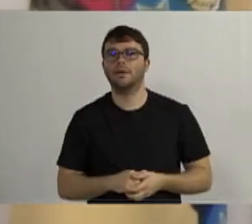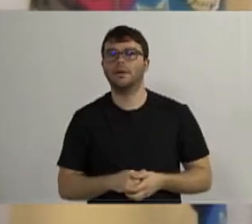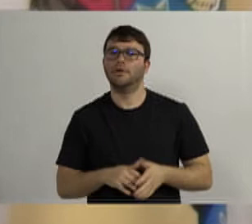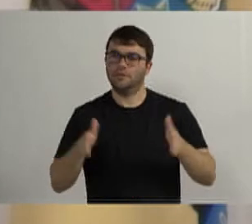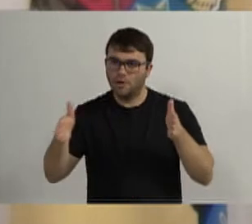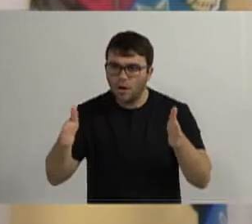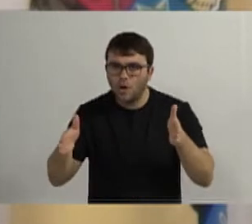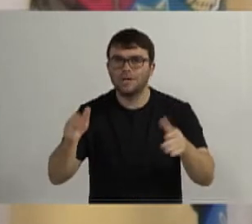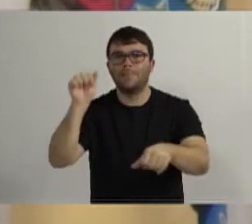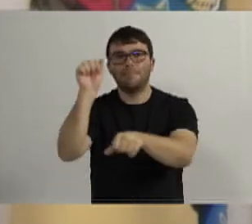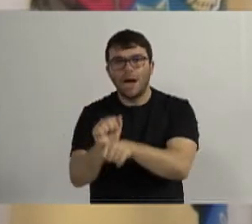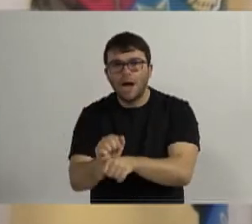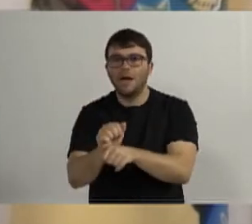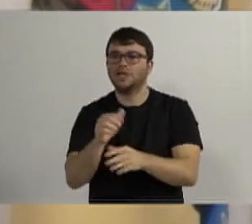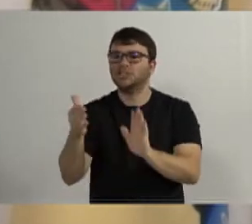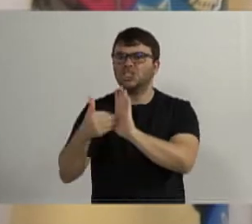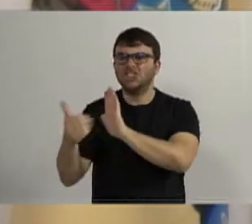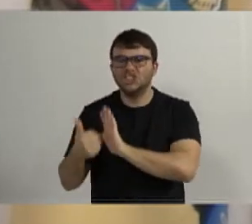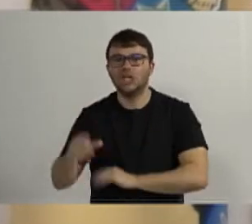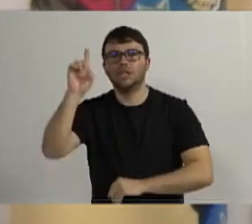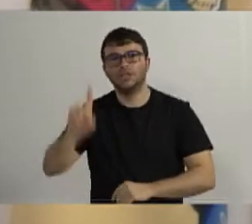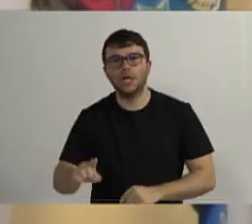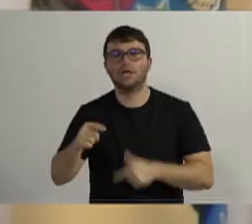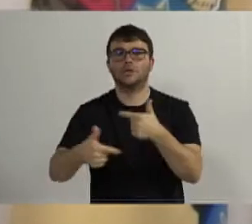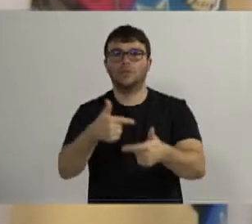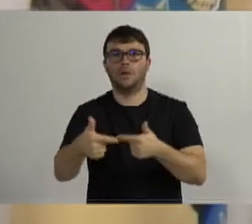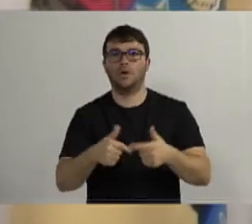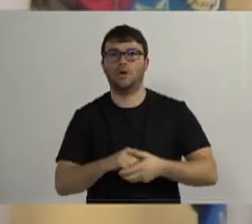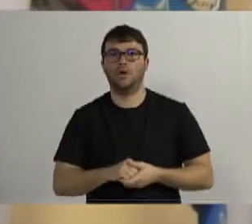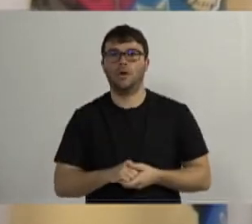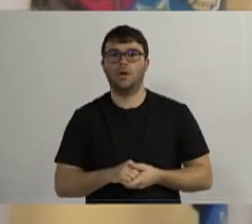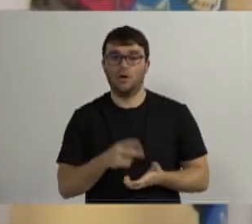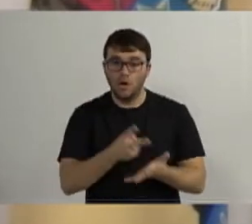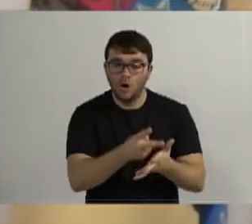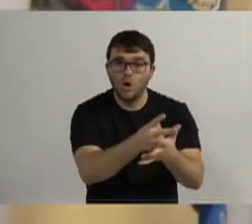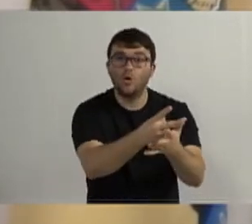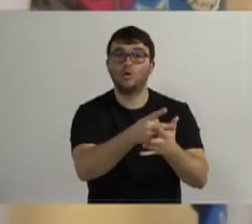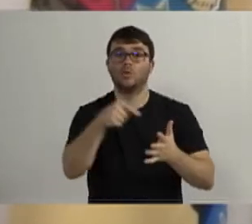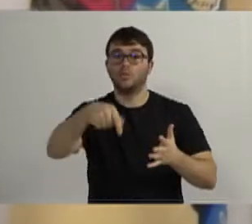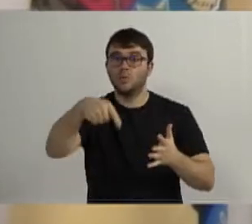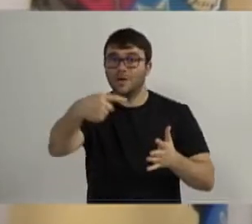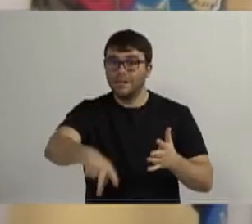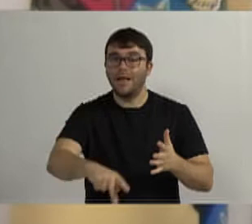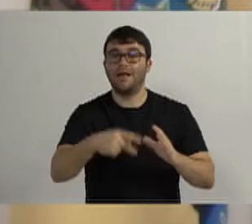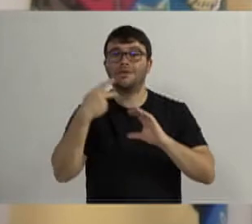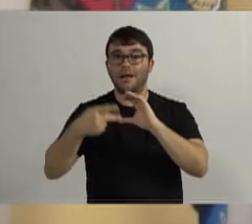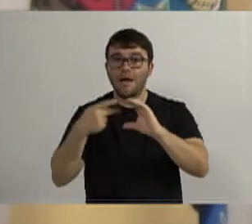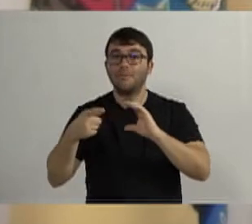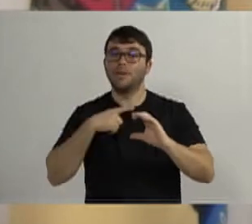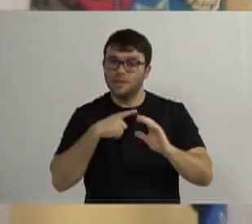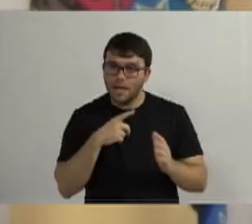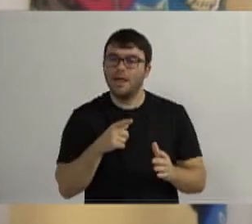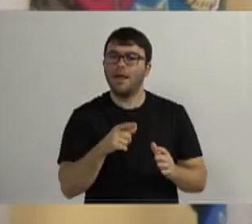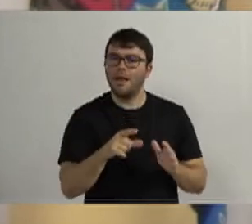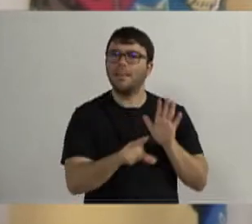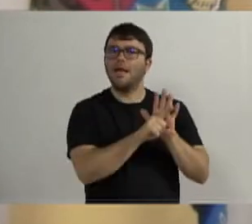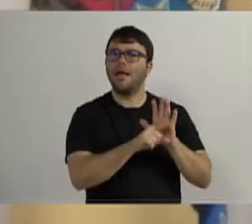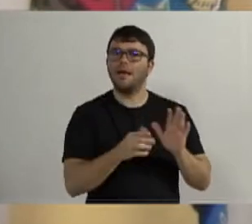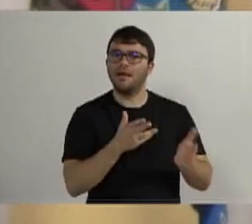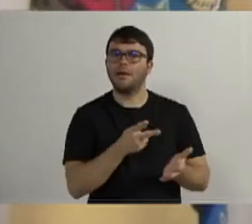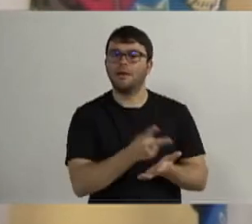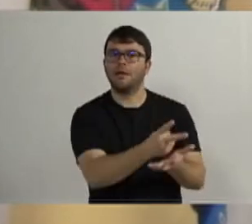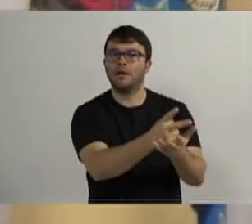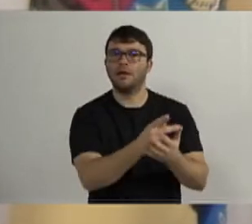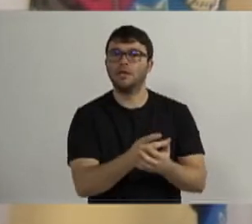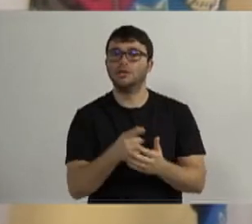os gastos de tirar direito dos trabalhadores para mim entrar nessa casa aqui retirada de direitos trabalhadores passou por